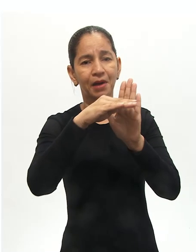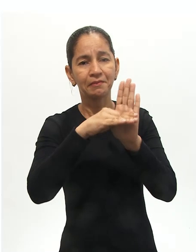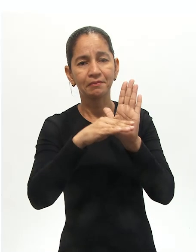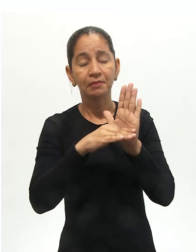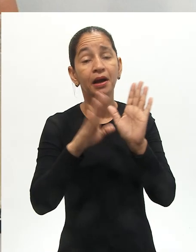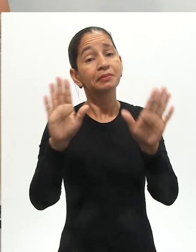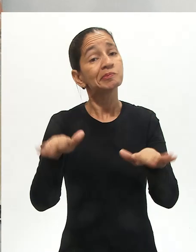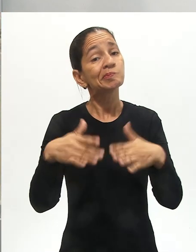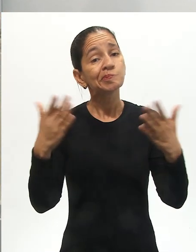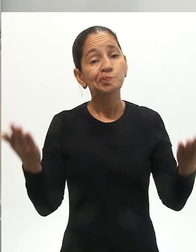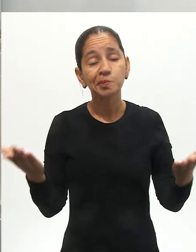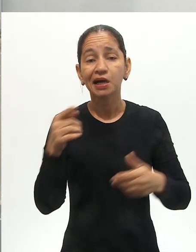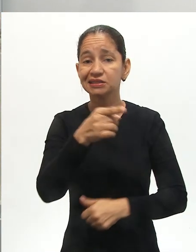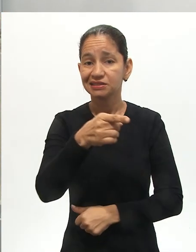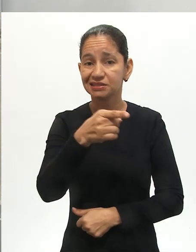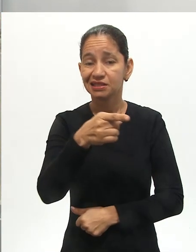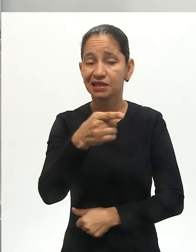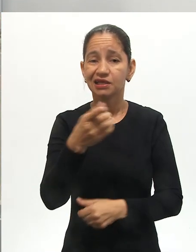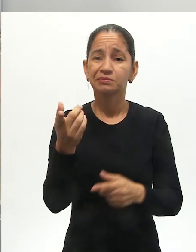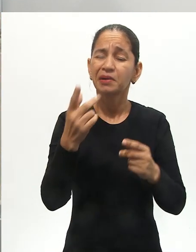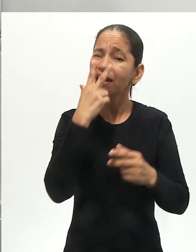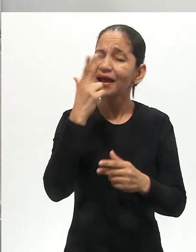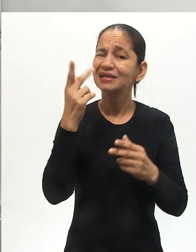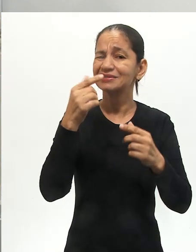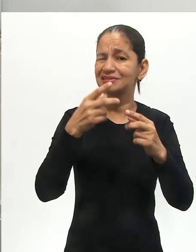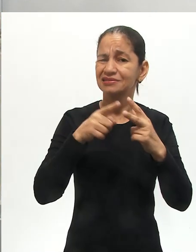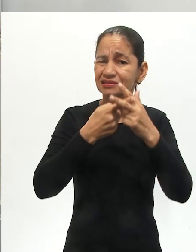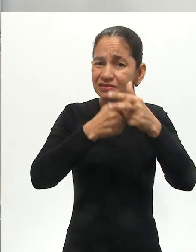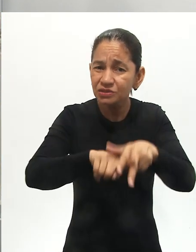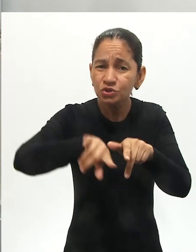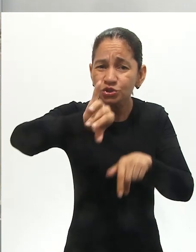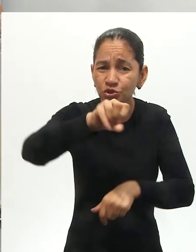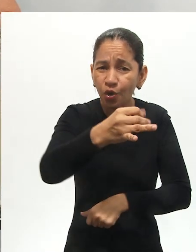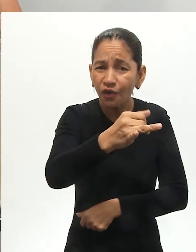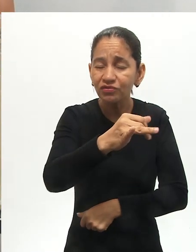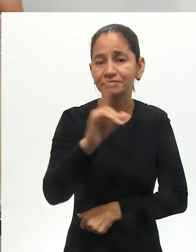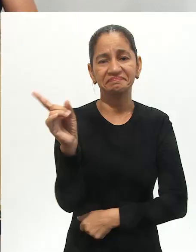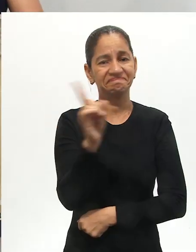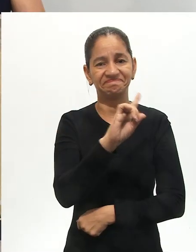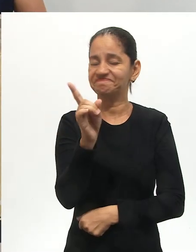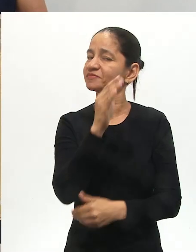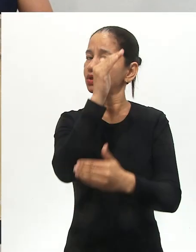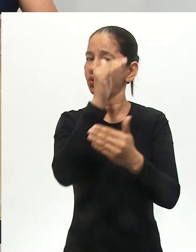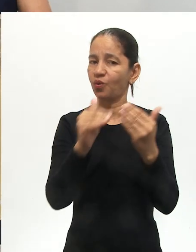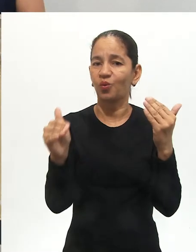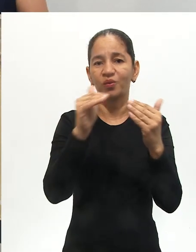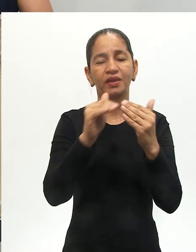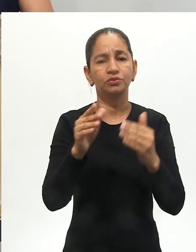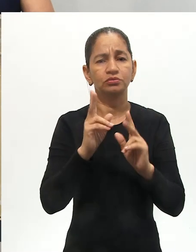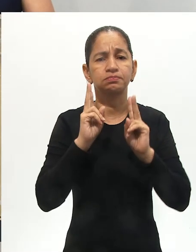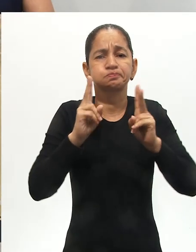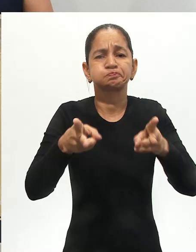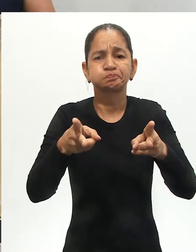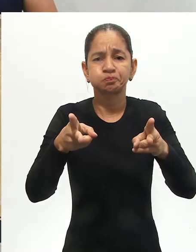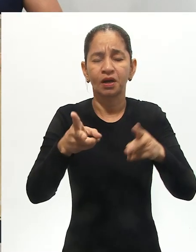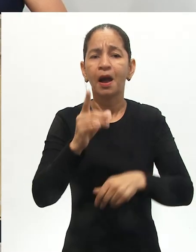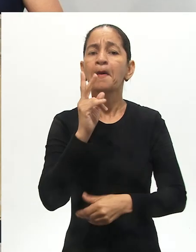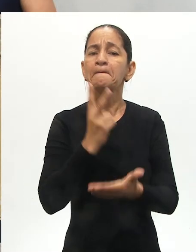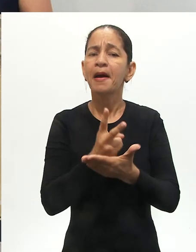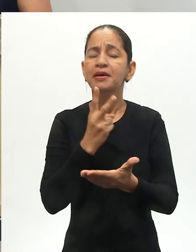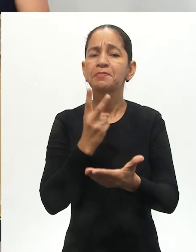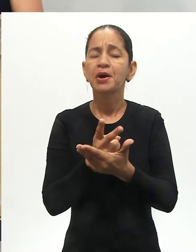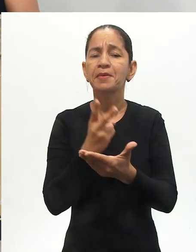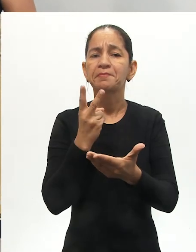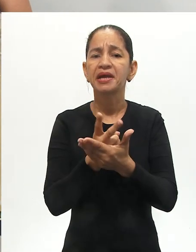jesuítica, ela era uma educação anti-reforma. Ela era uma educação que, ao contrário da reforma, que abolia